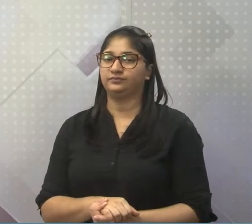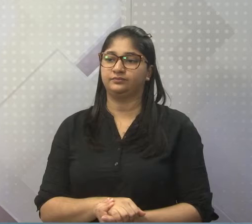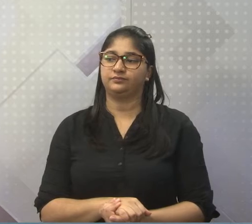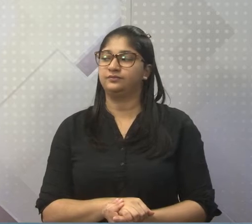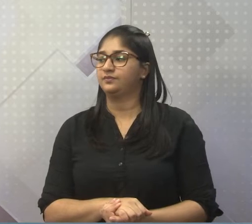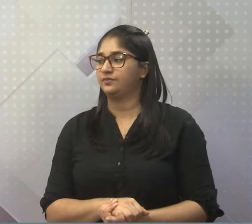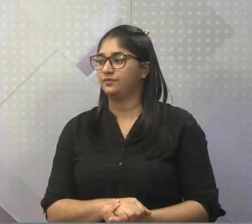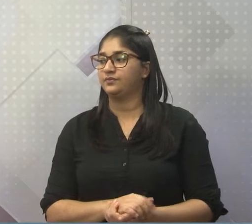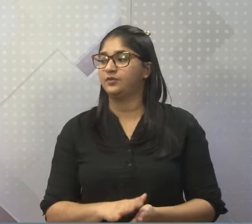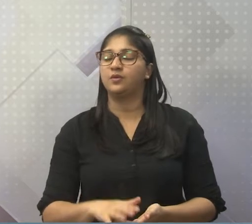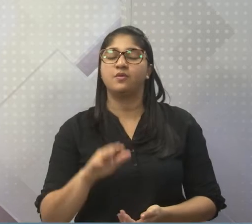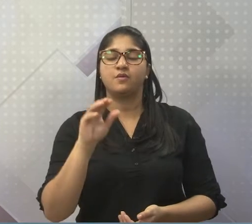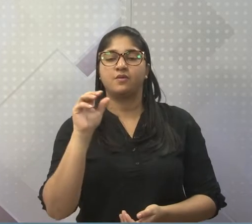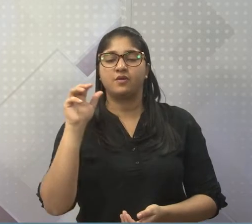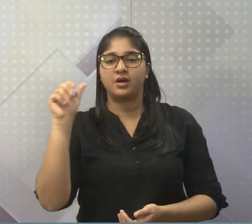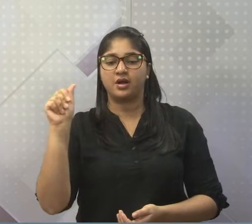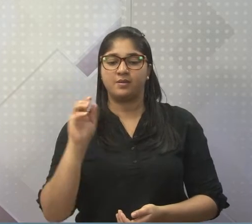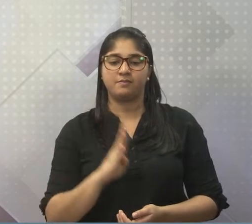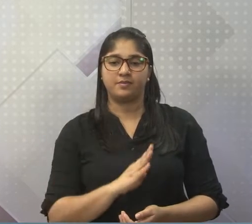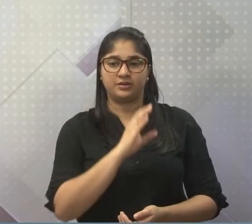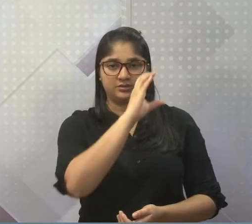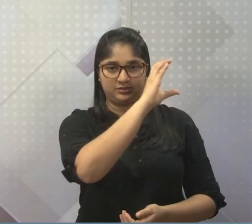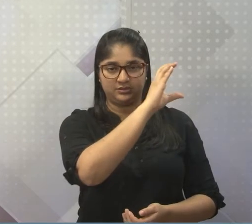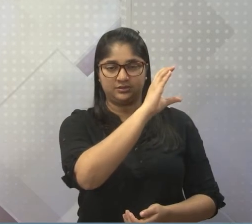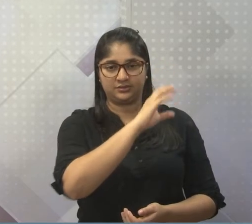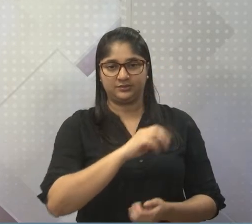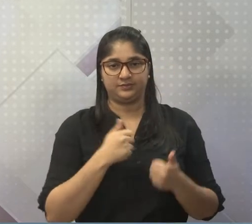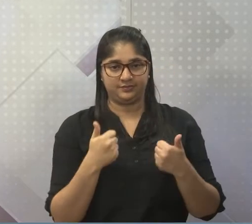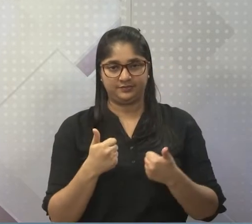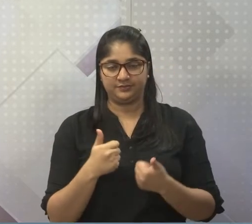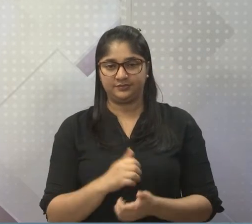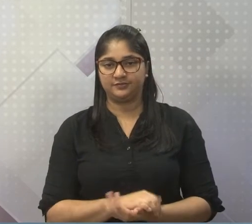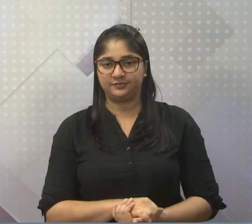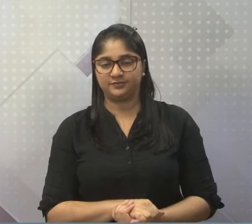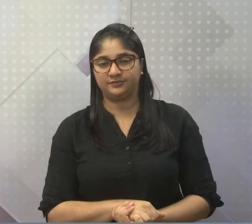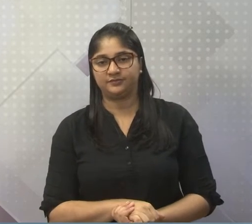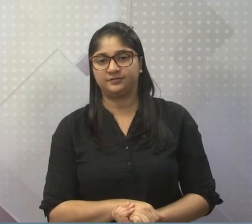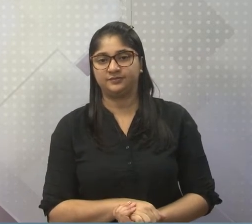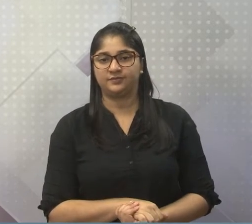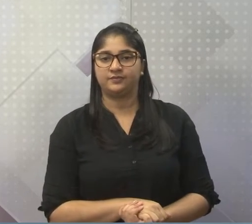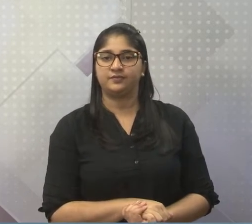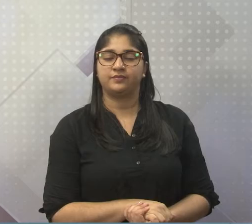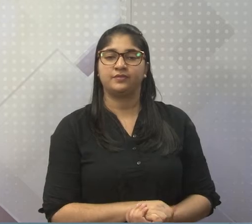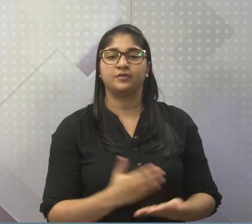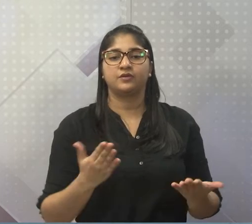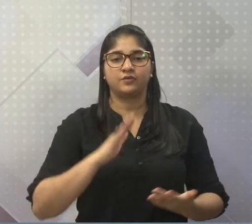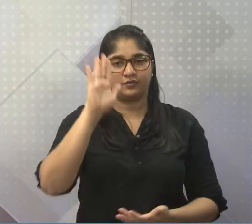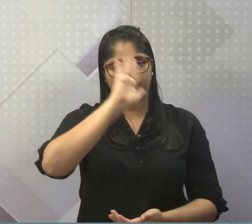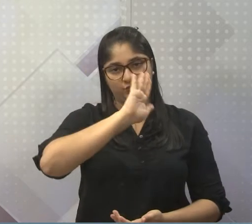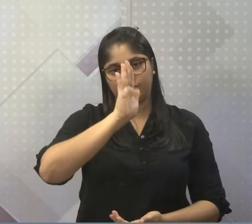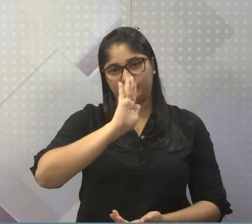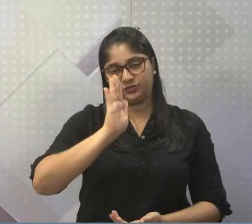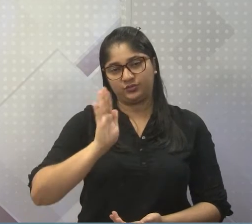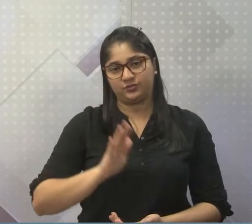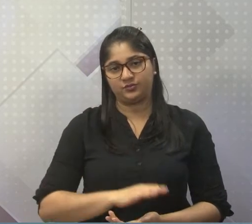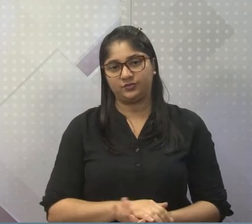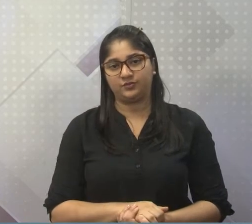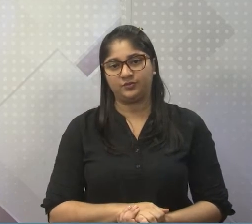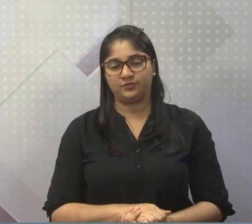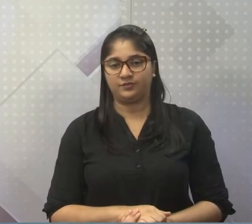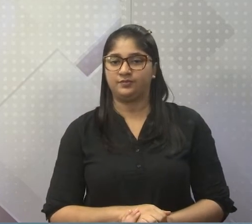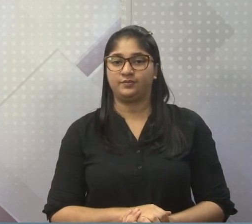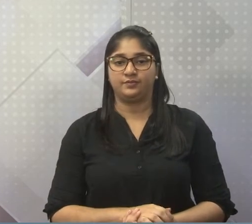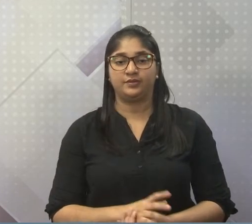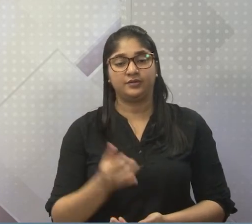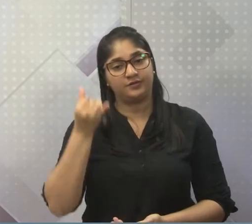A, aqui é B e aqui é C. Pronto. Vou apagar esse triângulo aqui para a gente